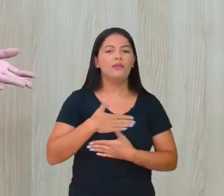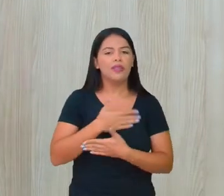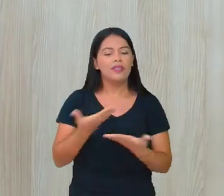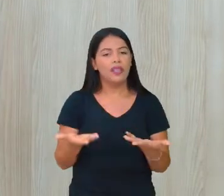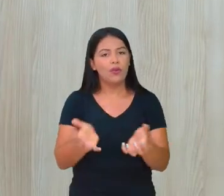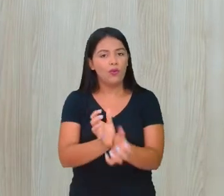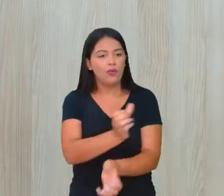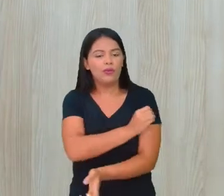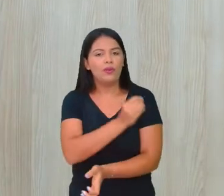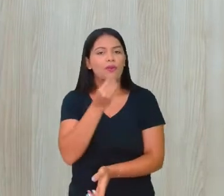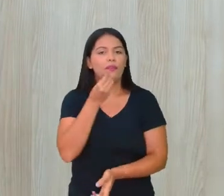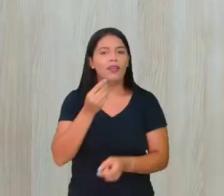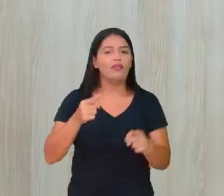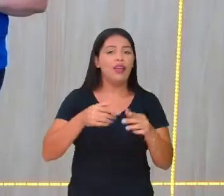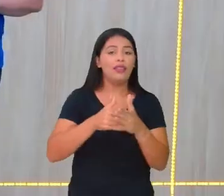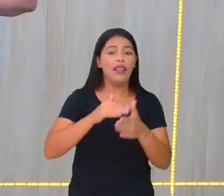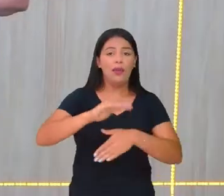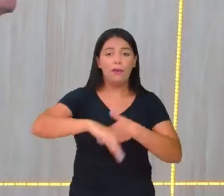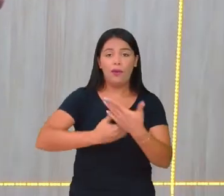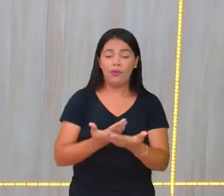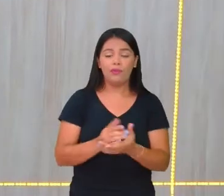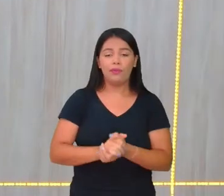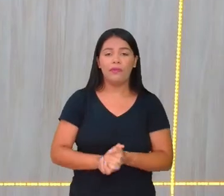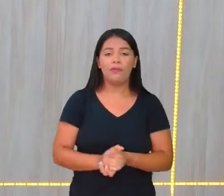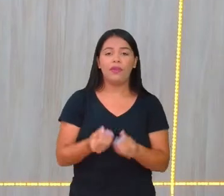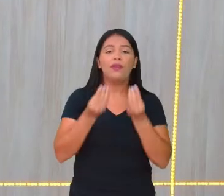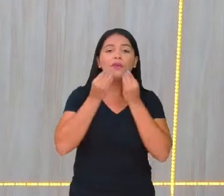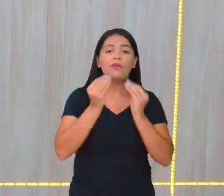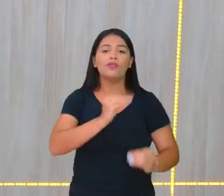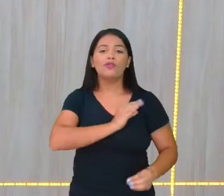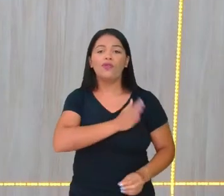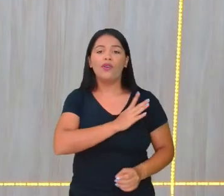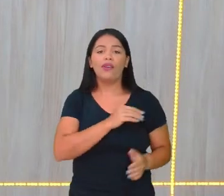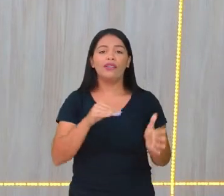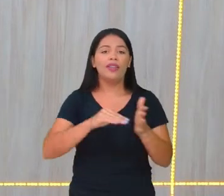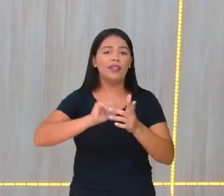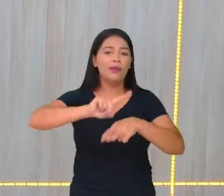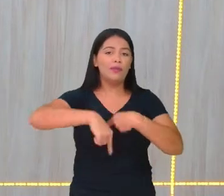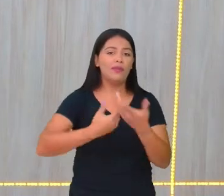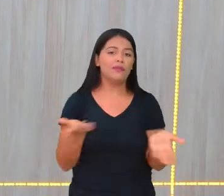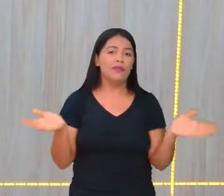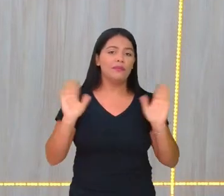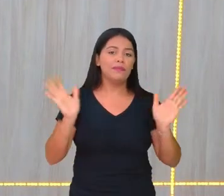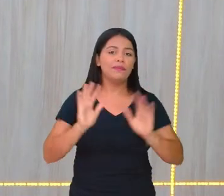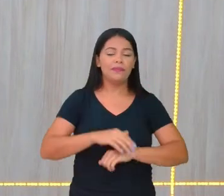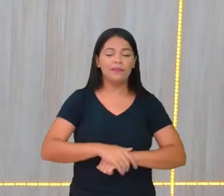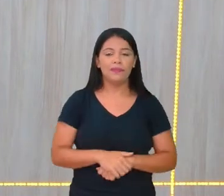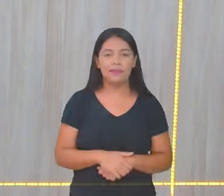ano. Um beijo e até a próxima. Um cheiro no coração de vocês e até a próxima, pessoal.